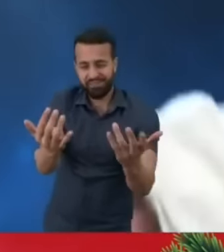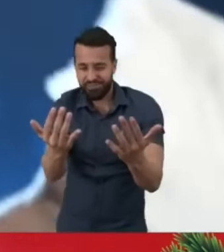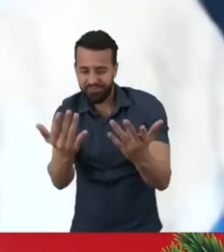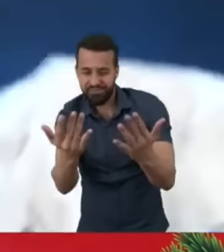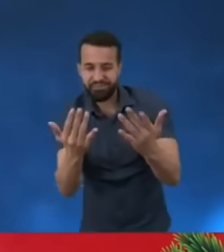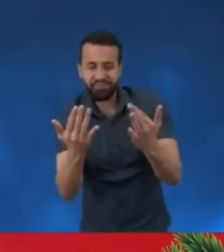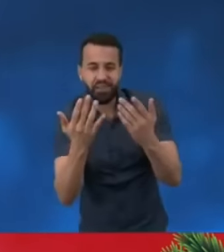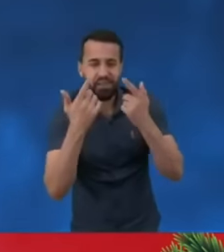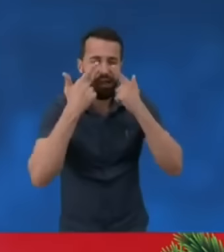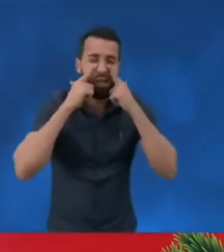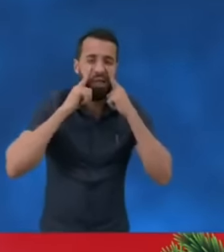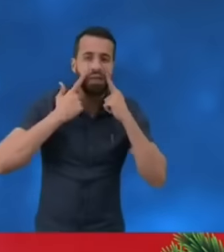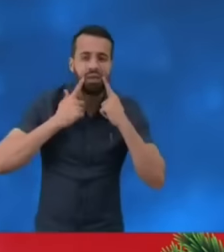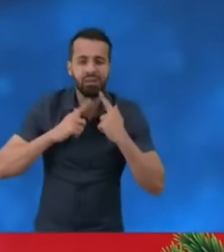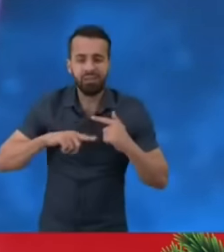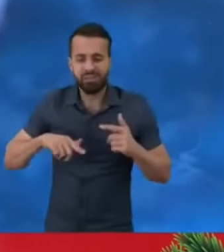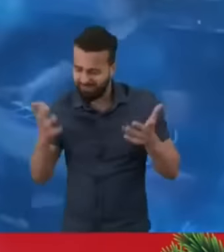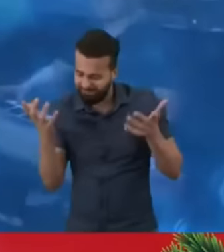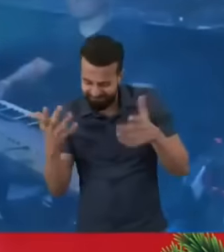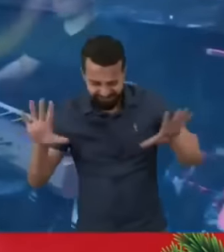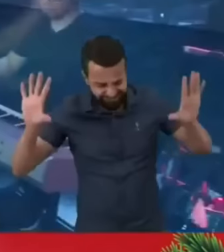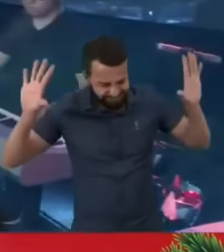só você.